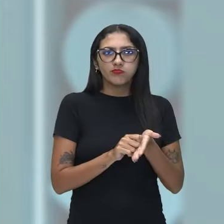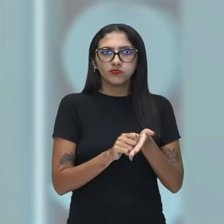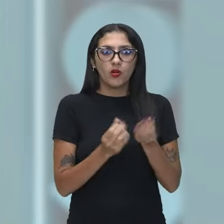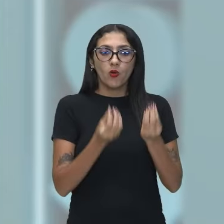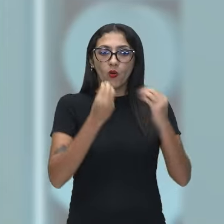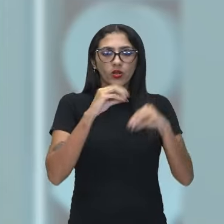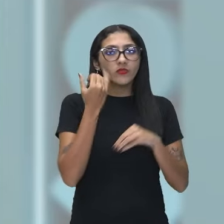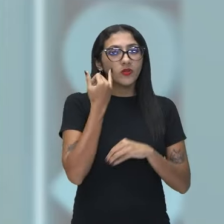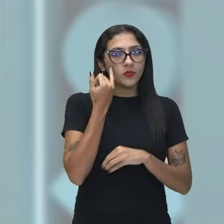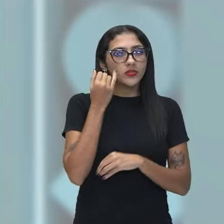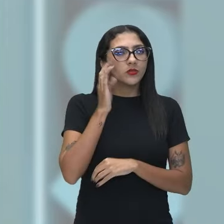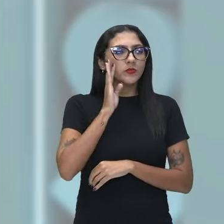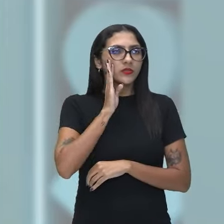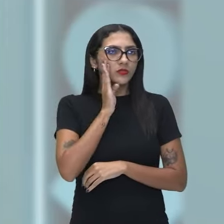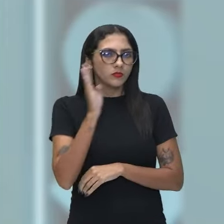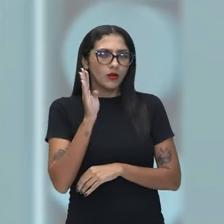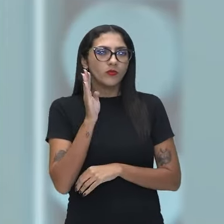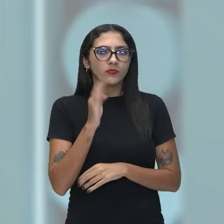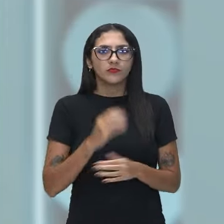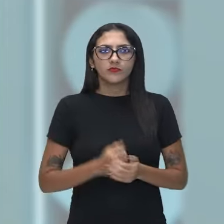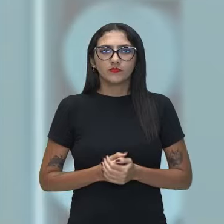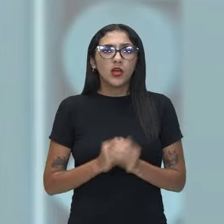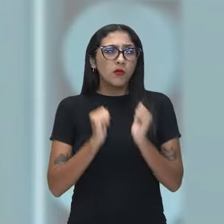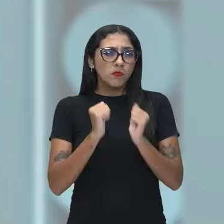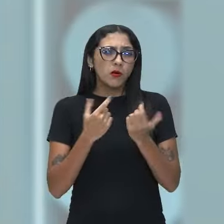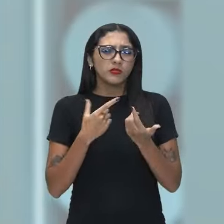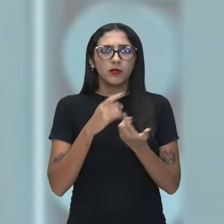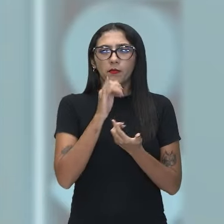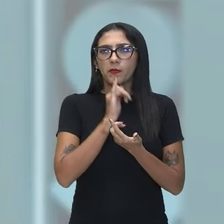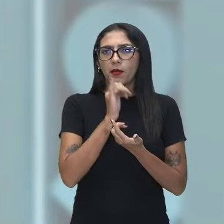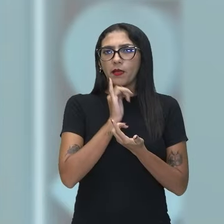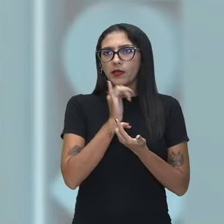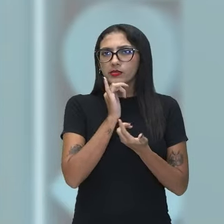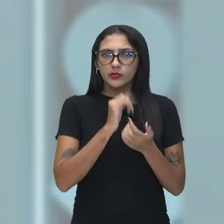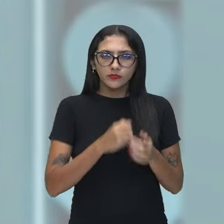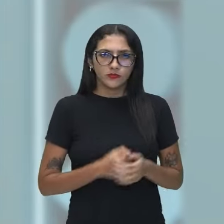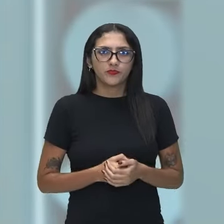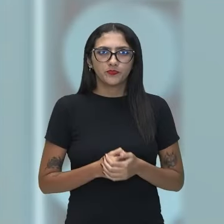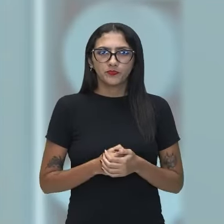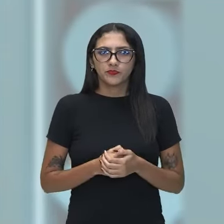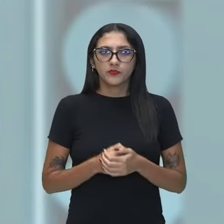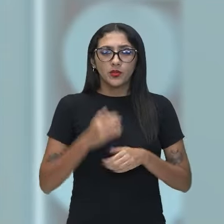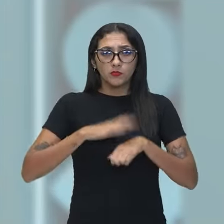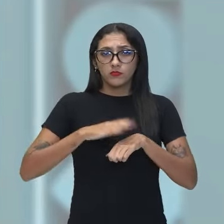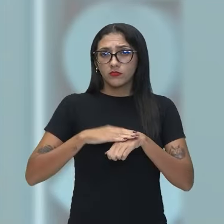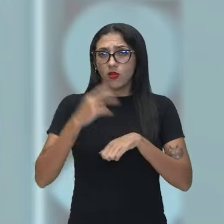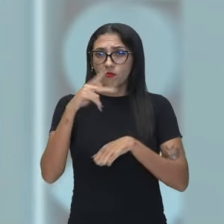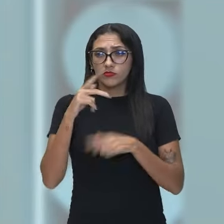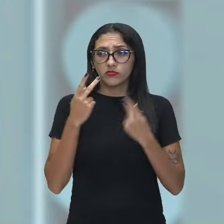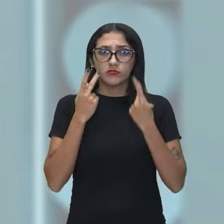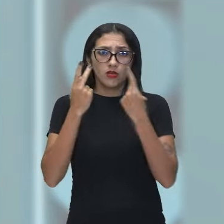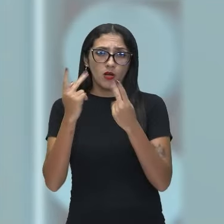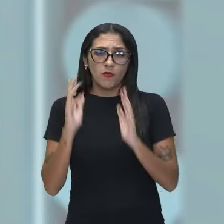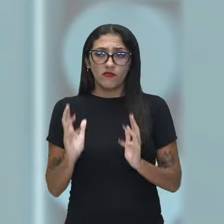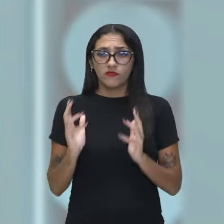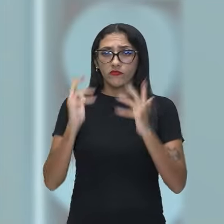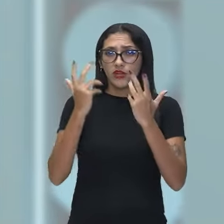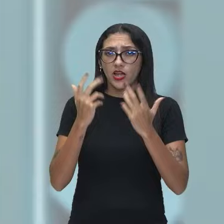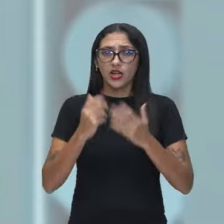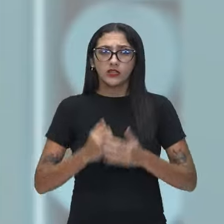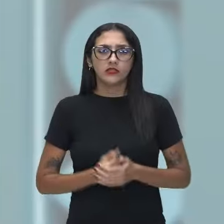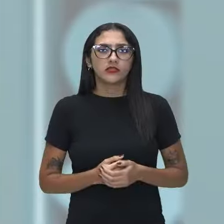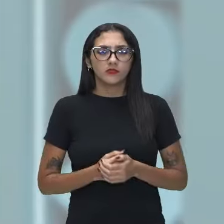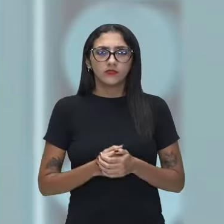aí, você pode resenhar sobre uma festa da qual você participou, sobre um festejo que é comum no seu